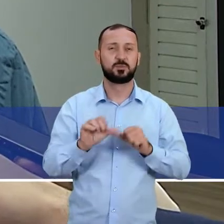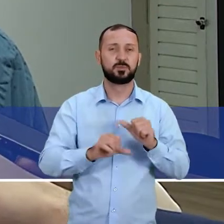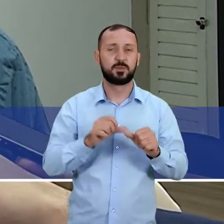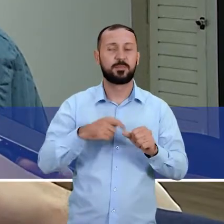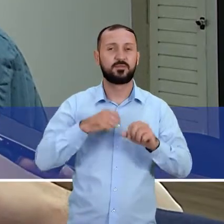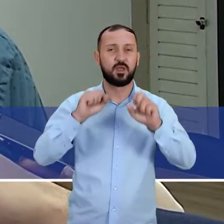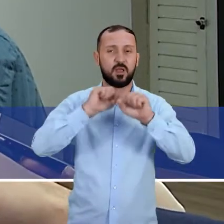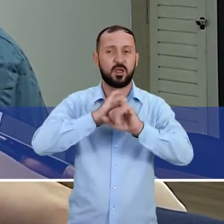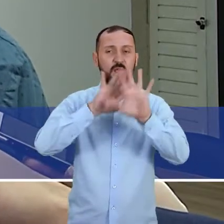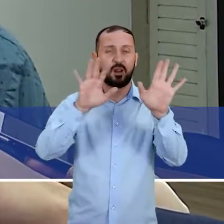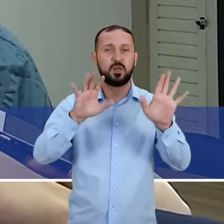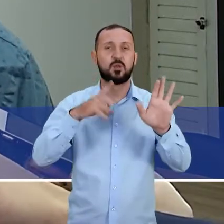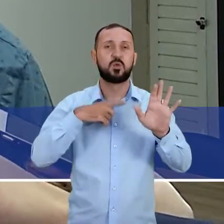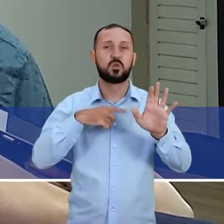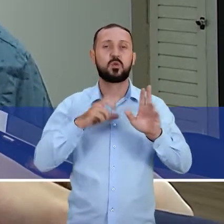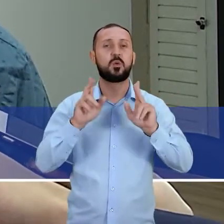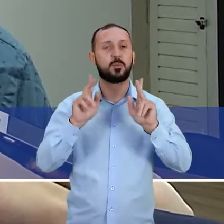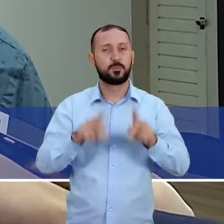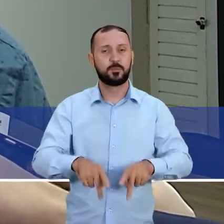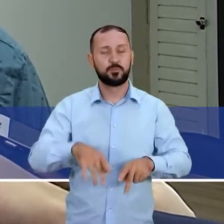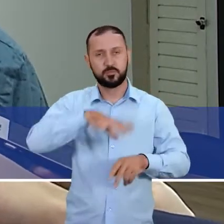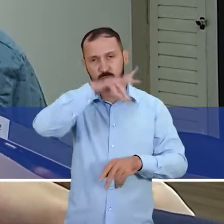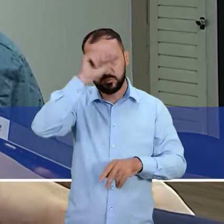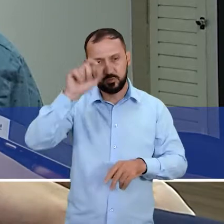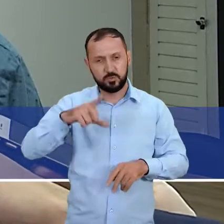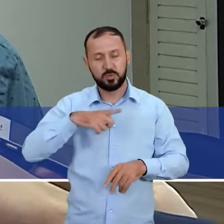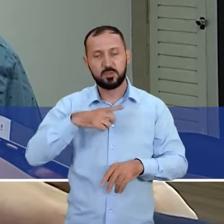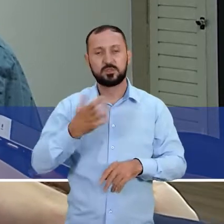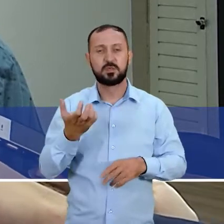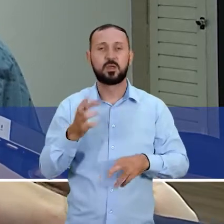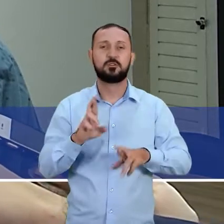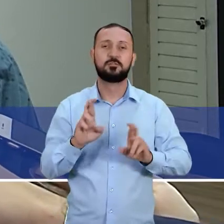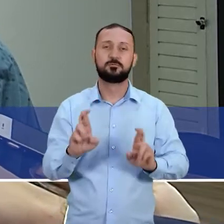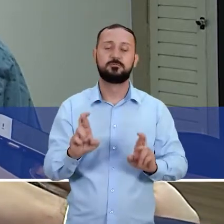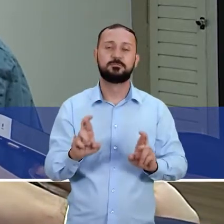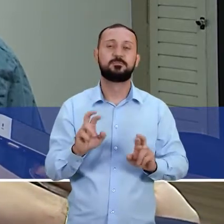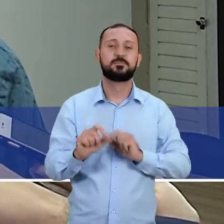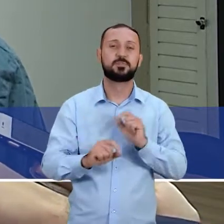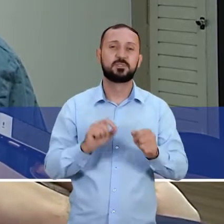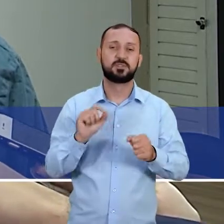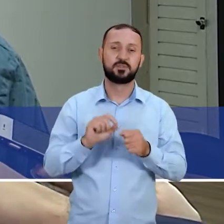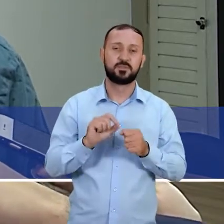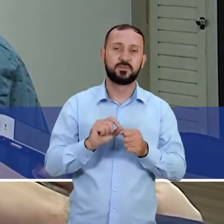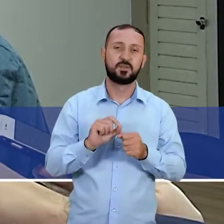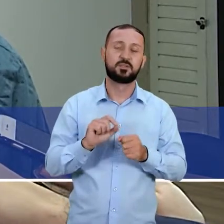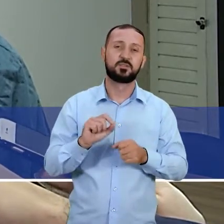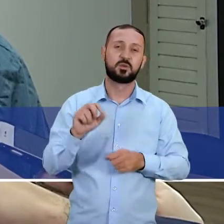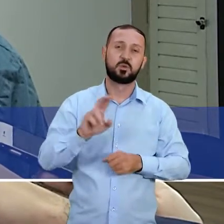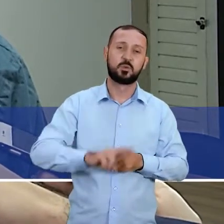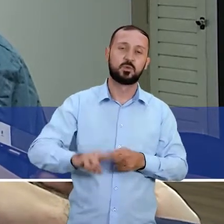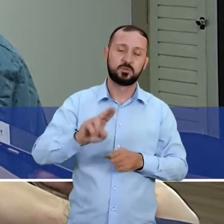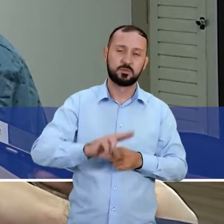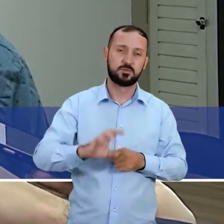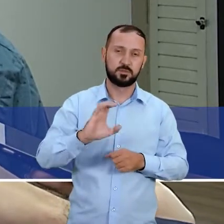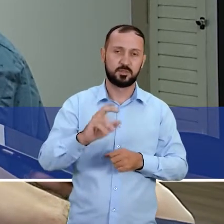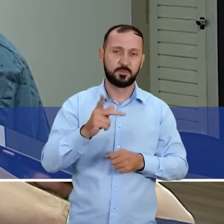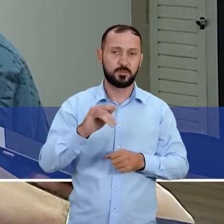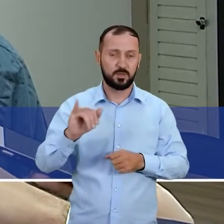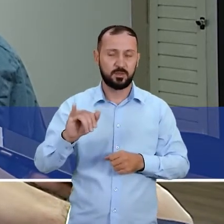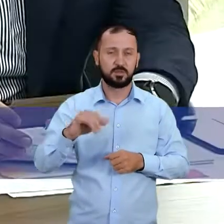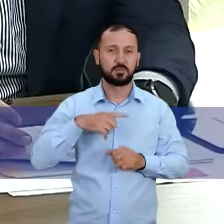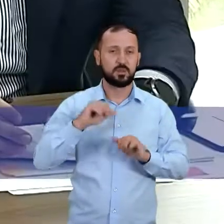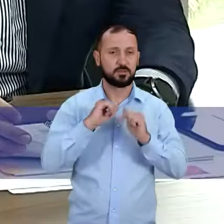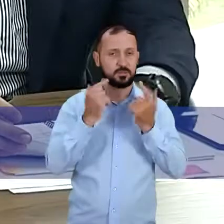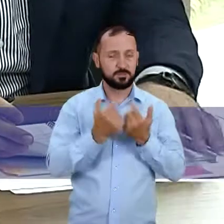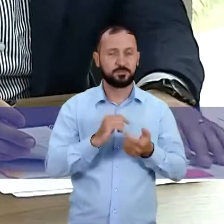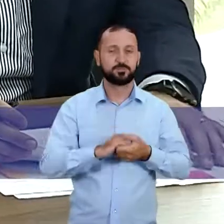no esclarecimento que a população do Mato Grosso do Sul toda espera que seja feito através da CPI da Assembleia